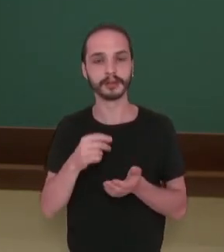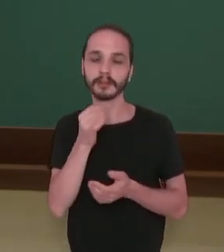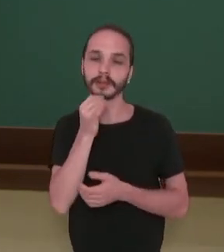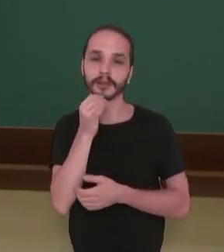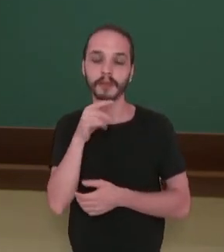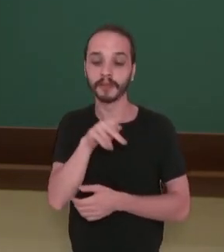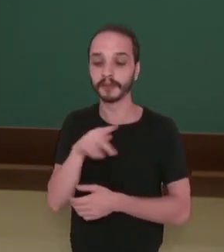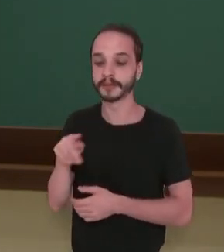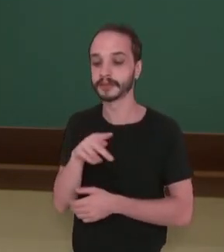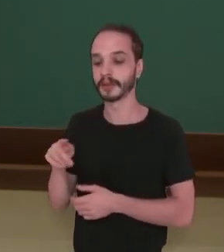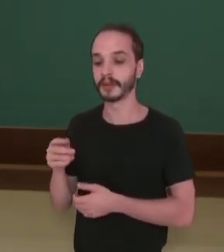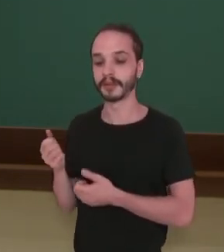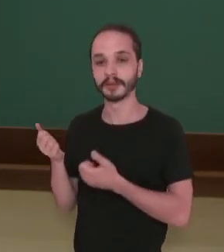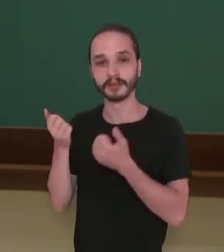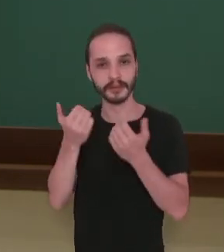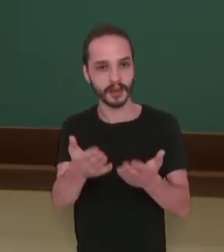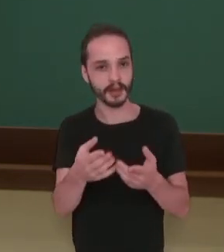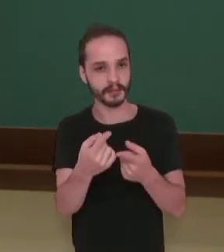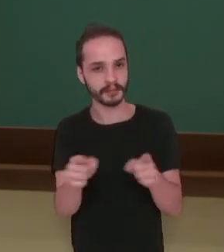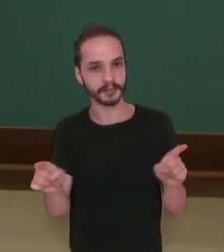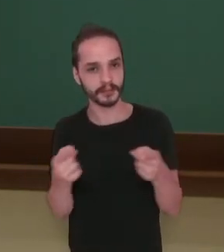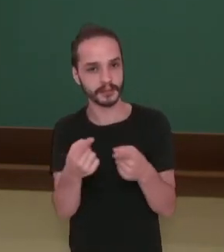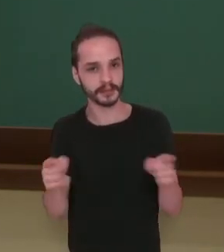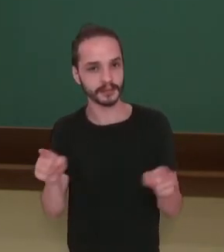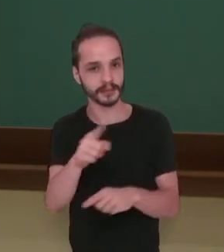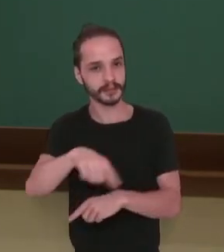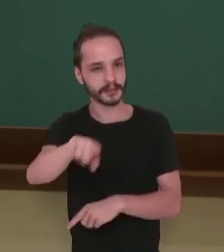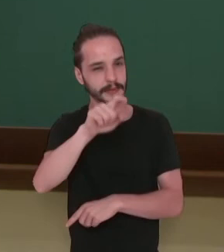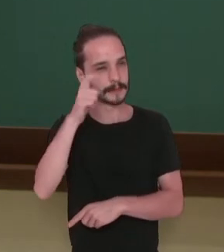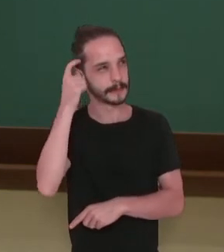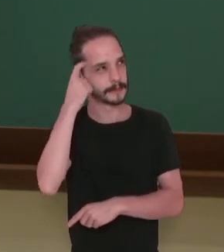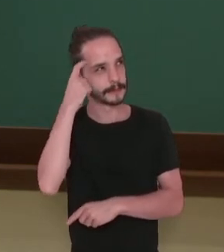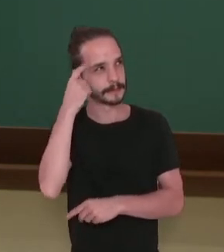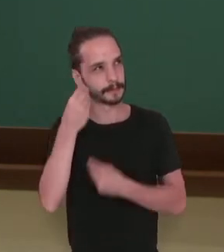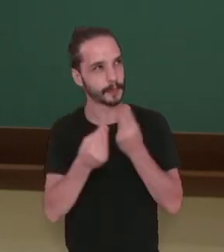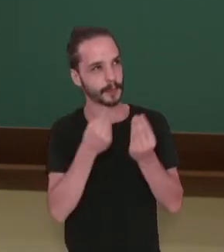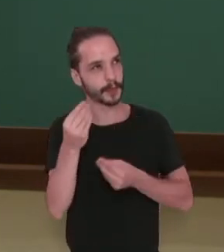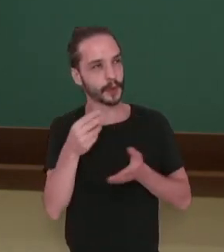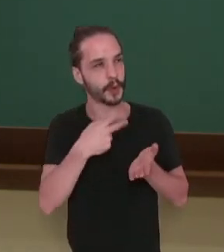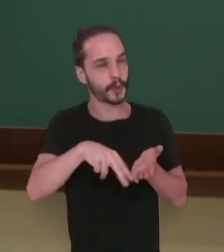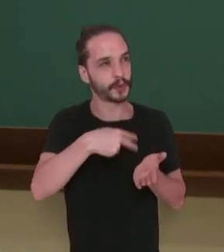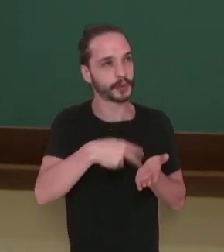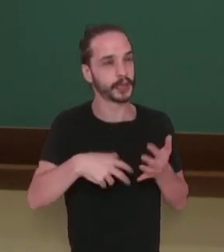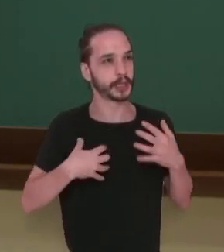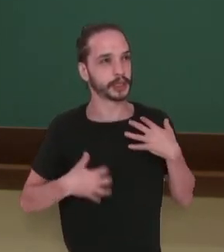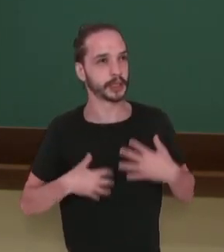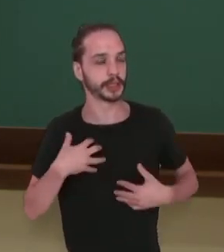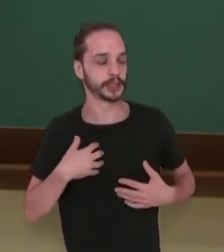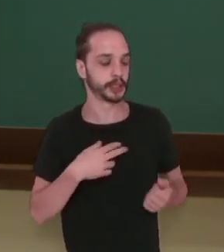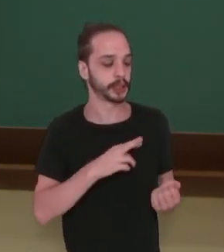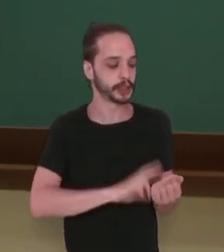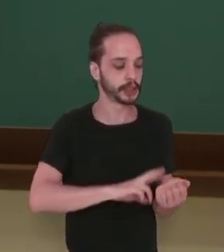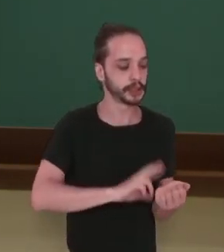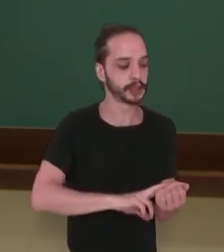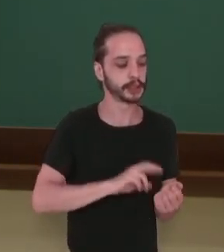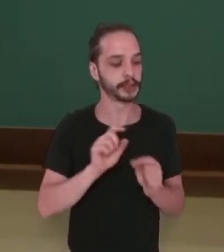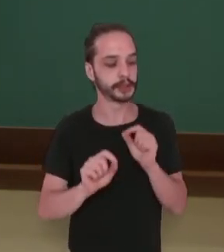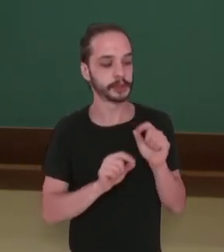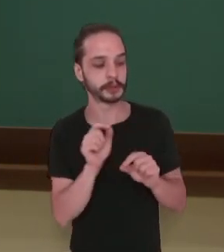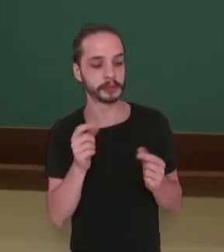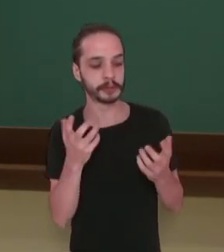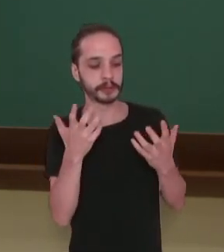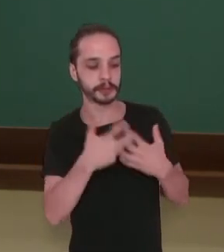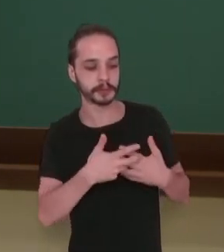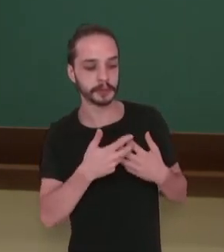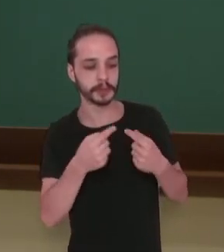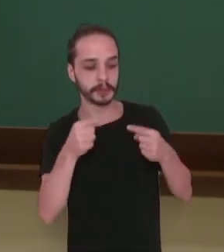vocês. Monte uma coreografia. Então, você tem que pensar sobre, né, aquele ritmo musical, o que que eu posso